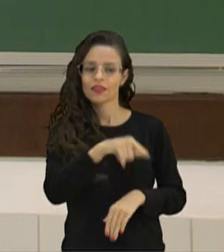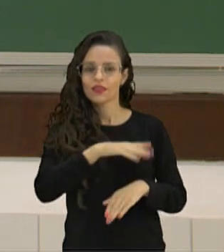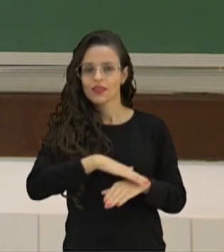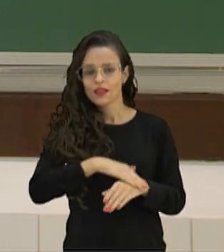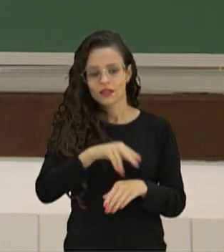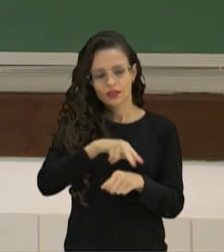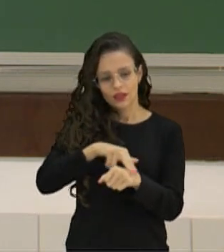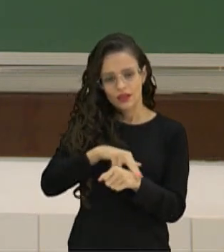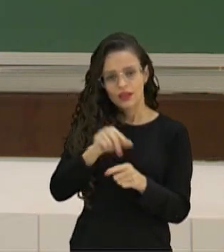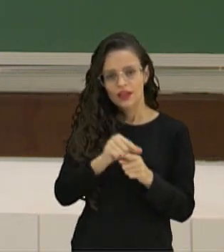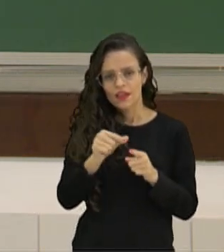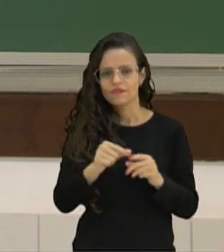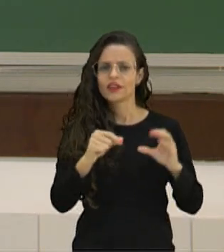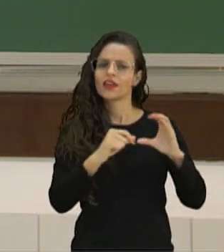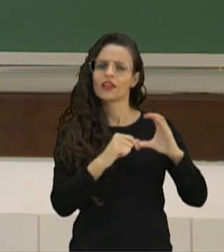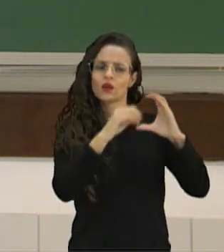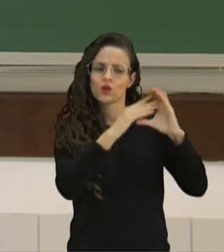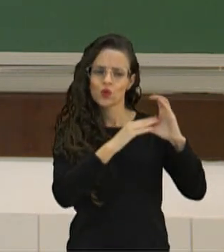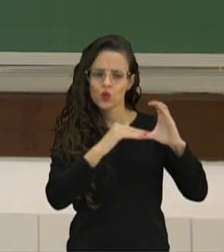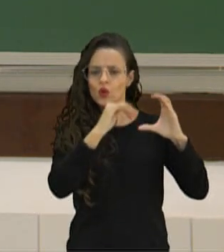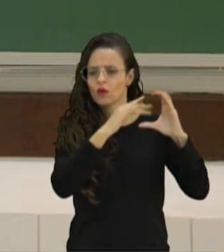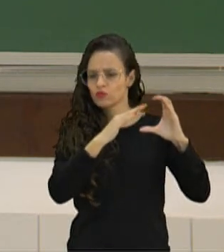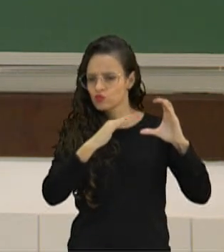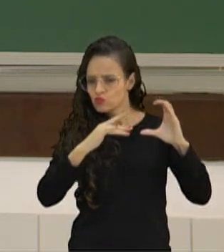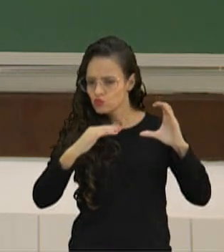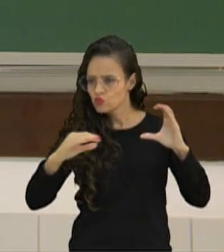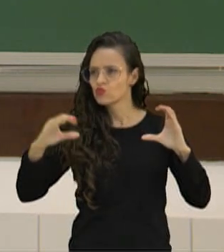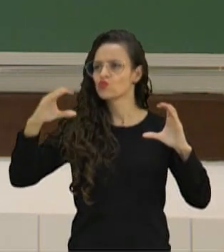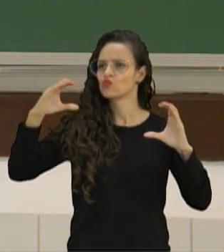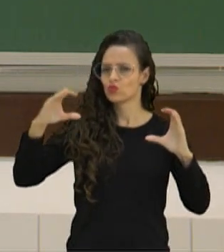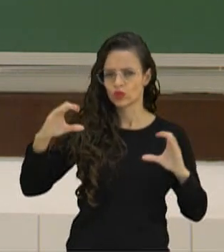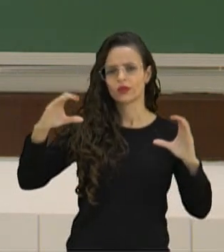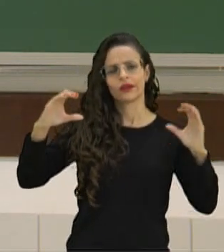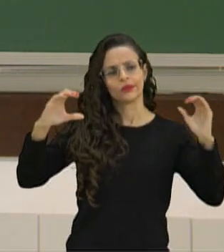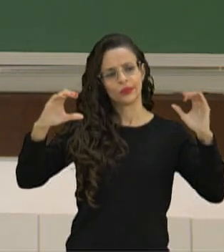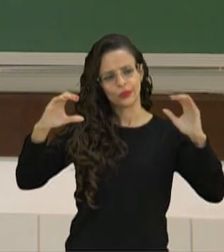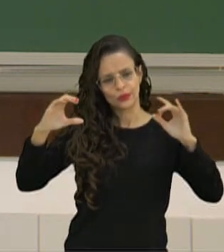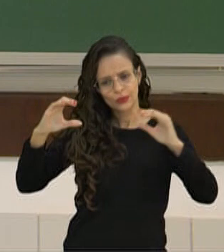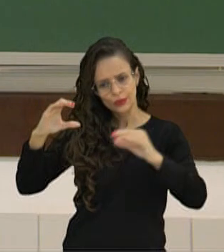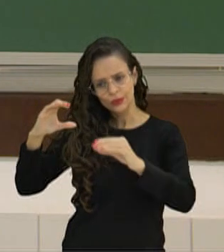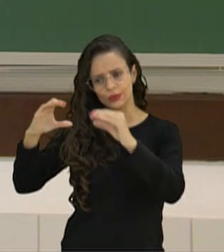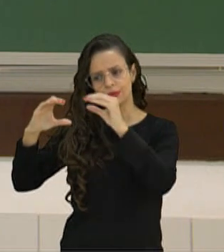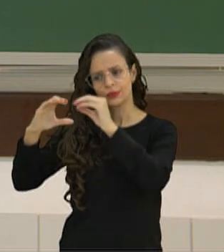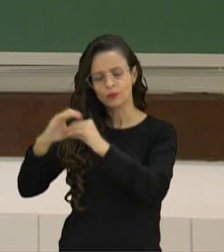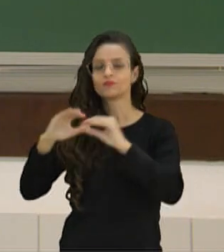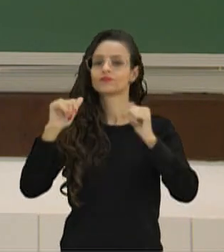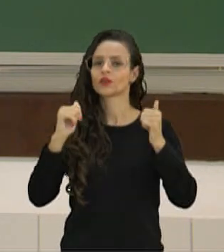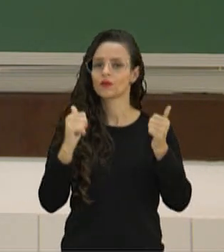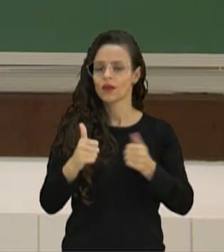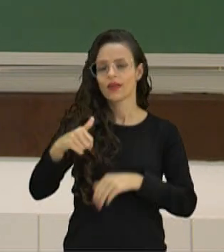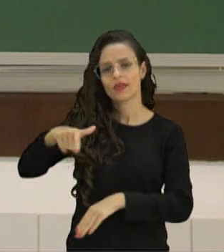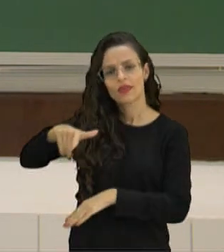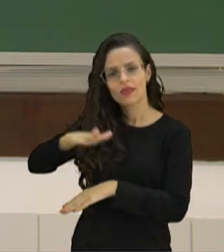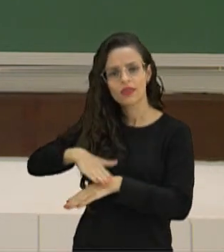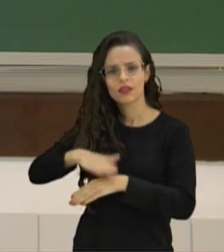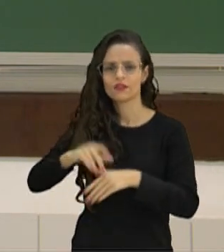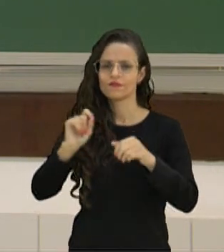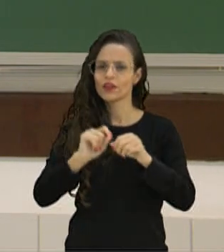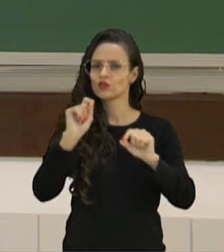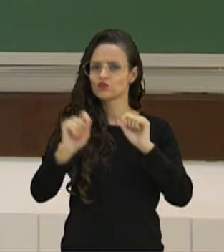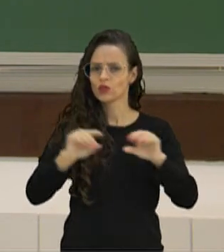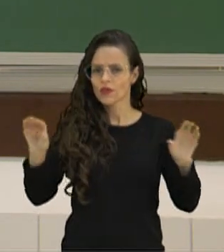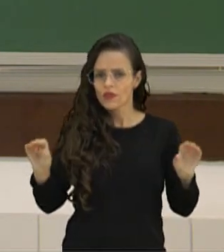se autopolinizavam, porque tinham os dois órgãos reprodutores, mas que o Mendel propôs fazer polinização